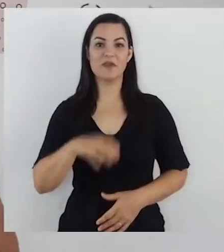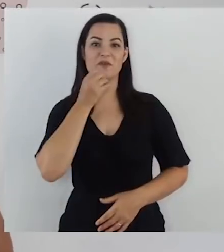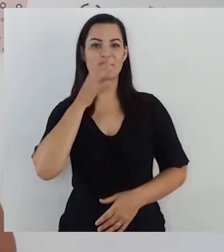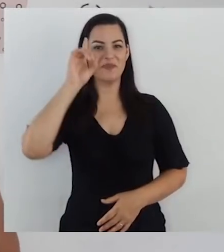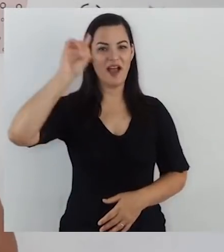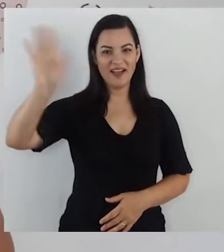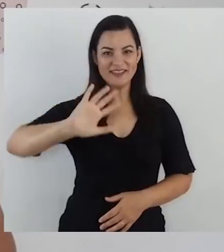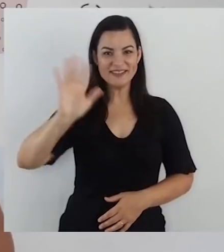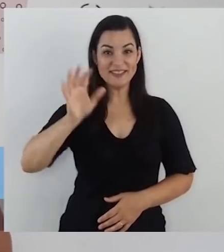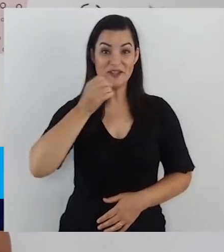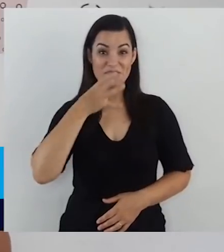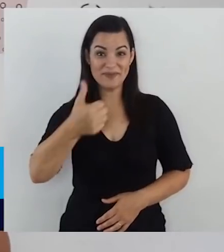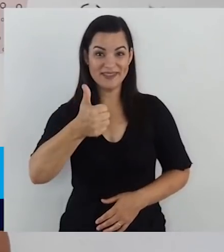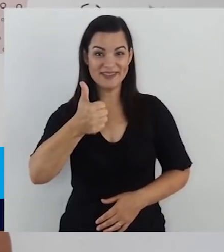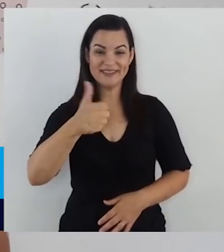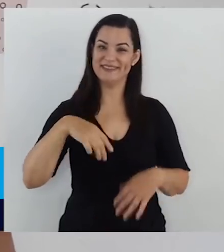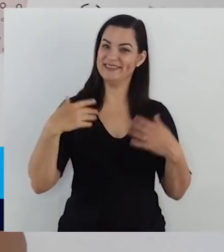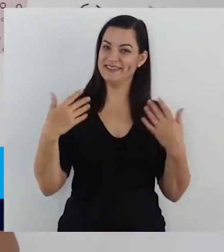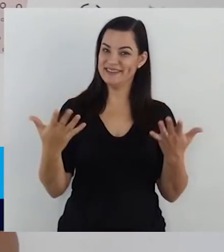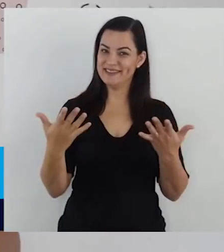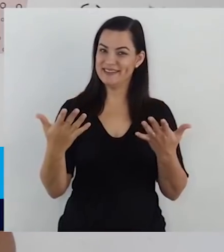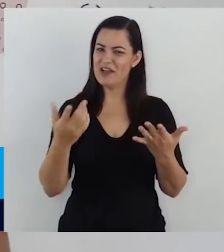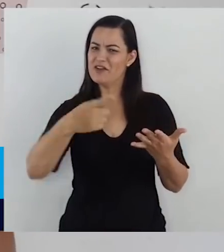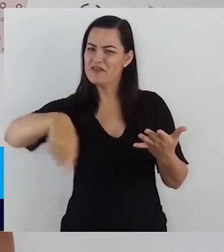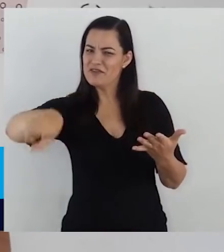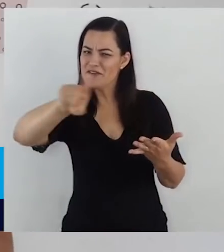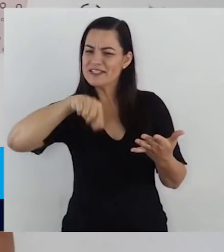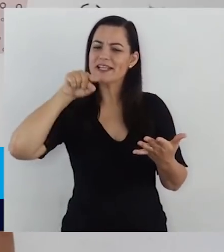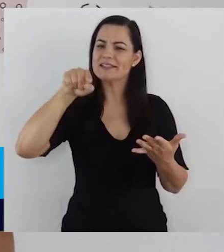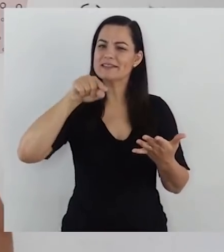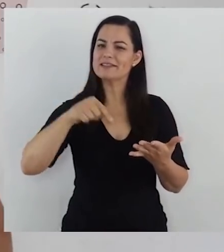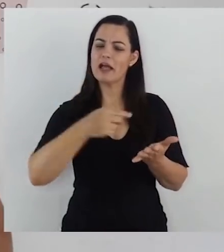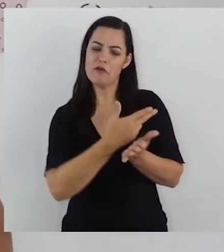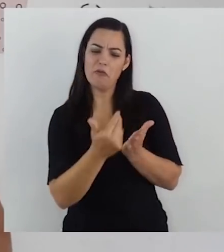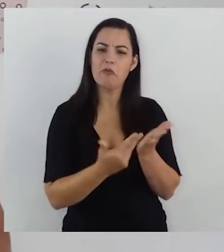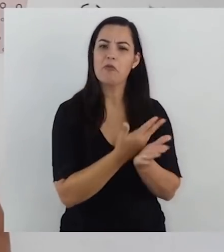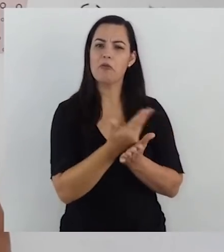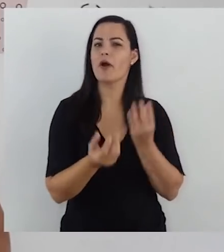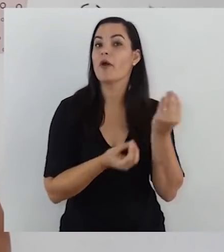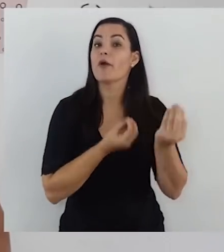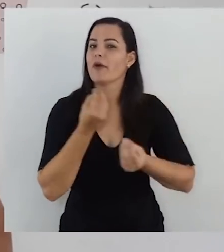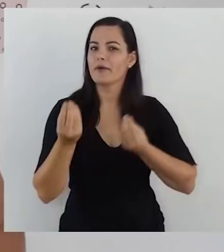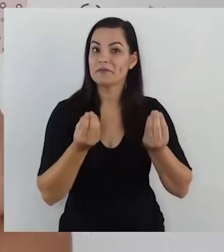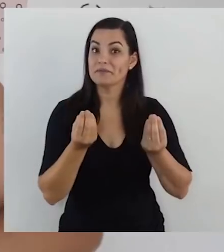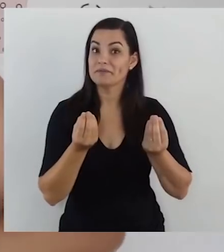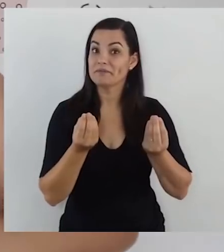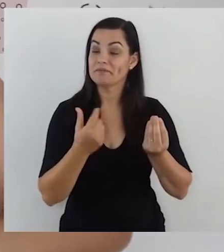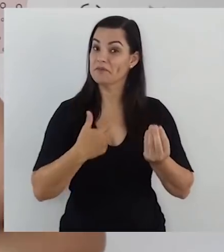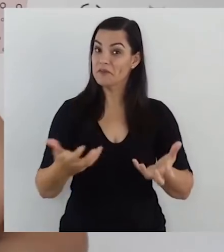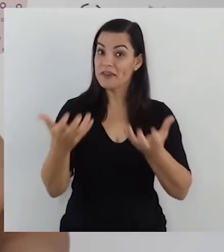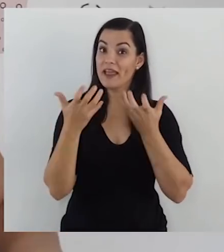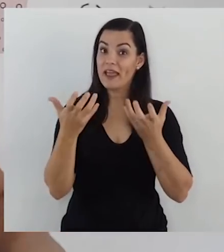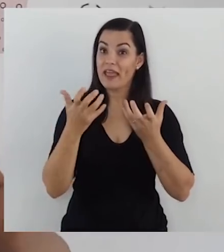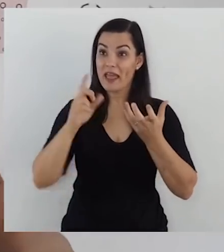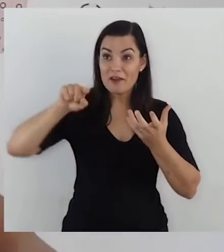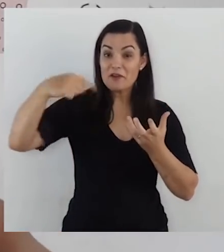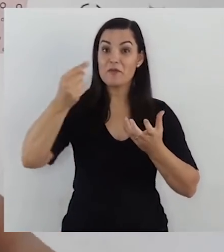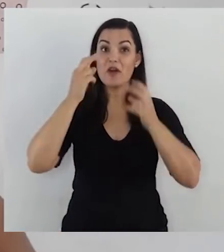Bom dia, pessoal! Tudo bem? Como estão as produções dos desenhos por aí, hein? Eu quero ver